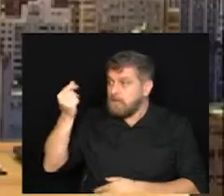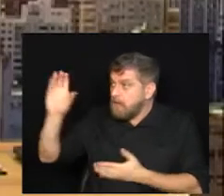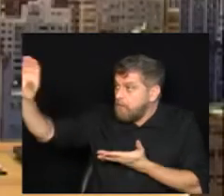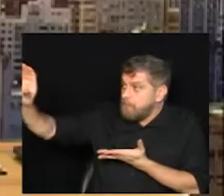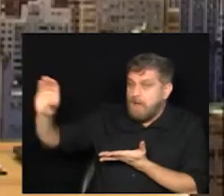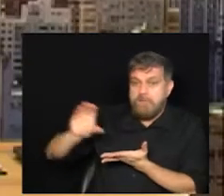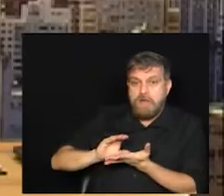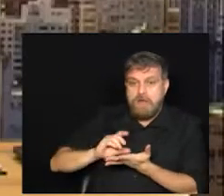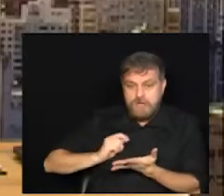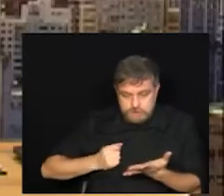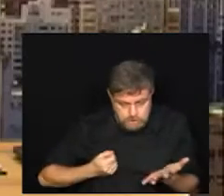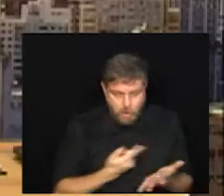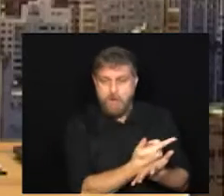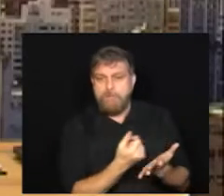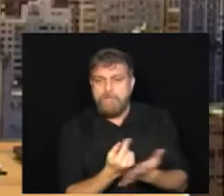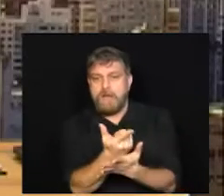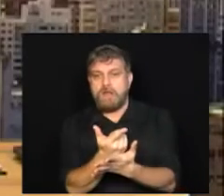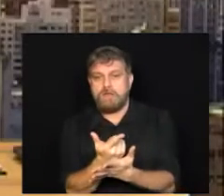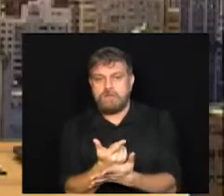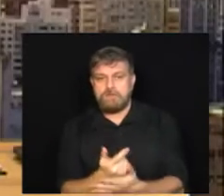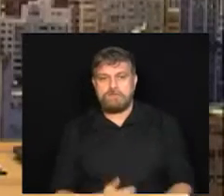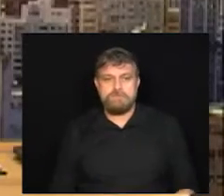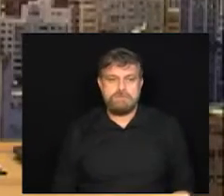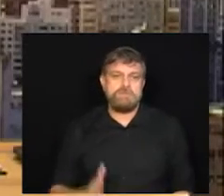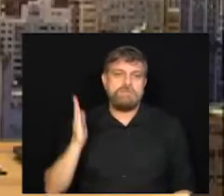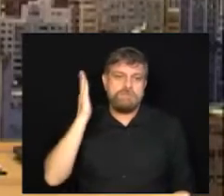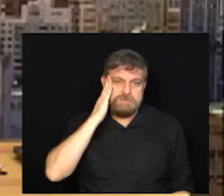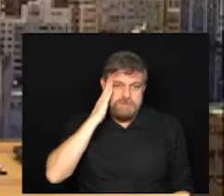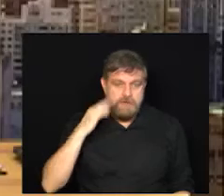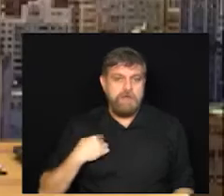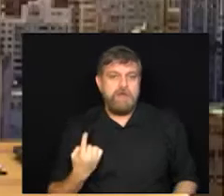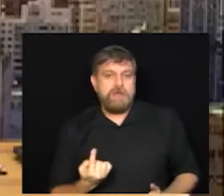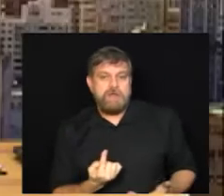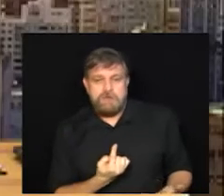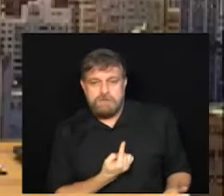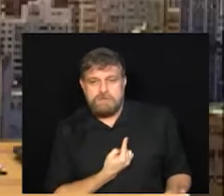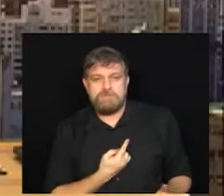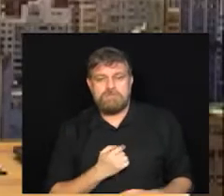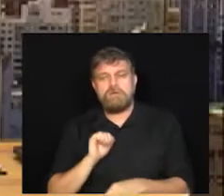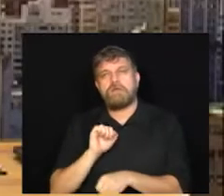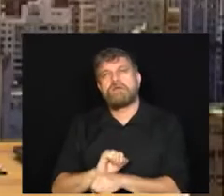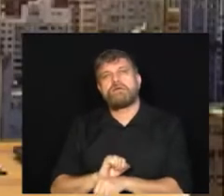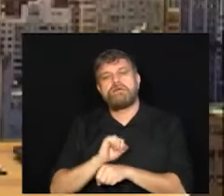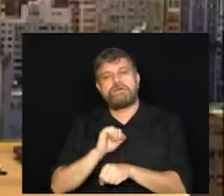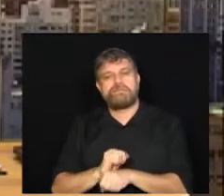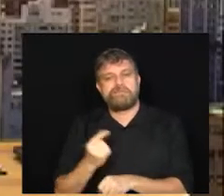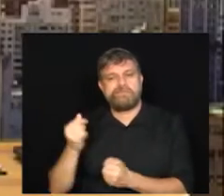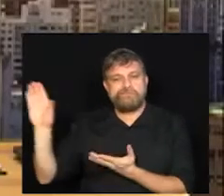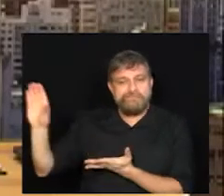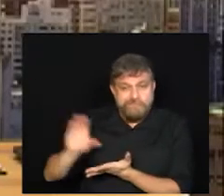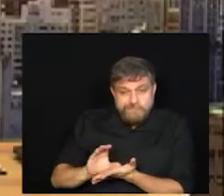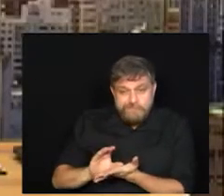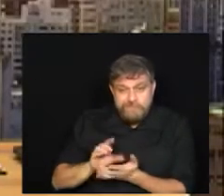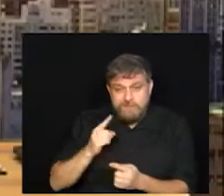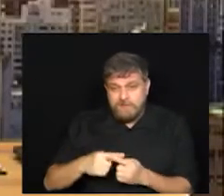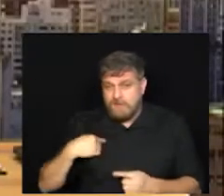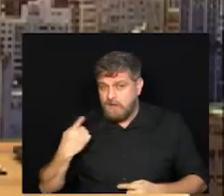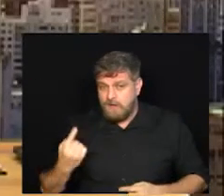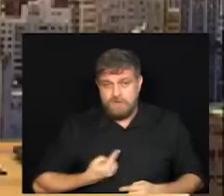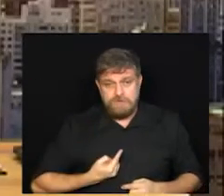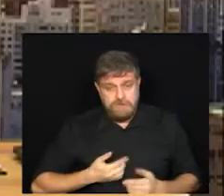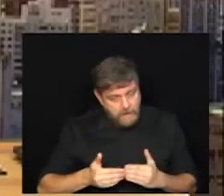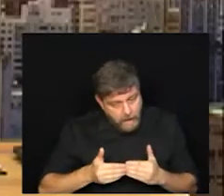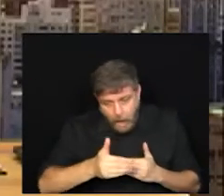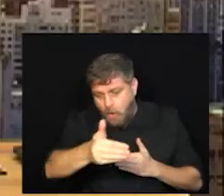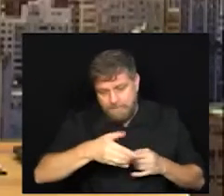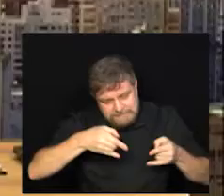para comprar. Claro, nós não vamos esperar o dinheiro do Estado chegar, porque nós estamos dando início ao